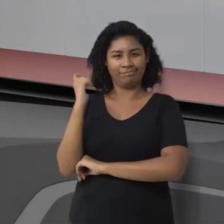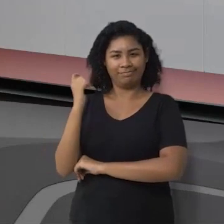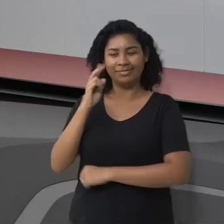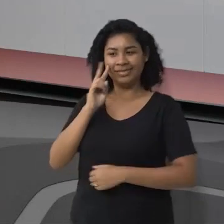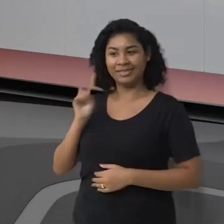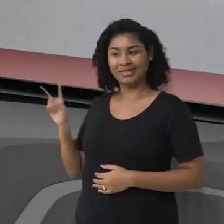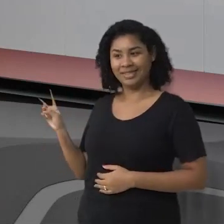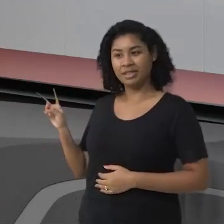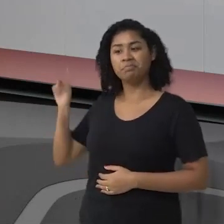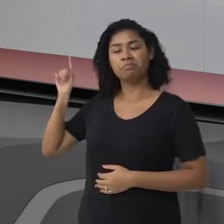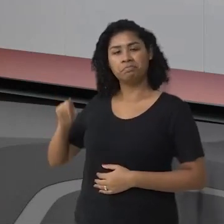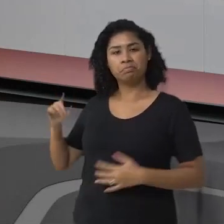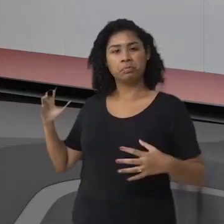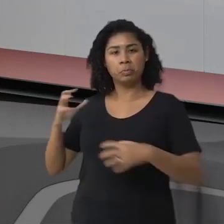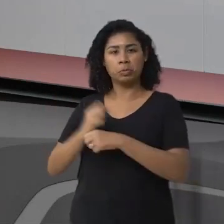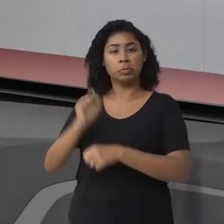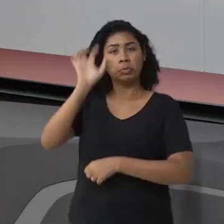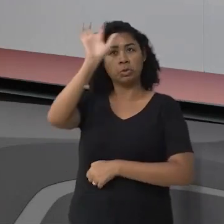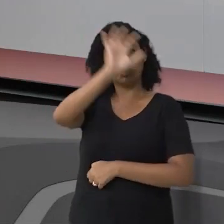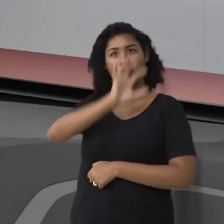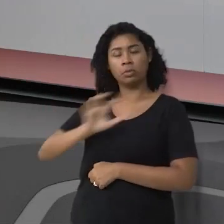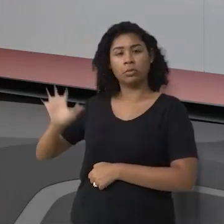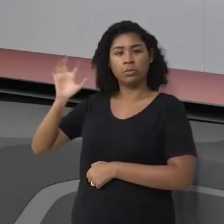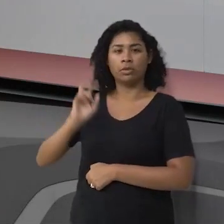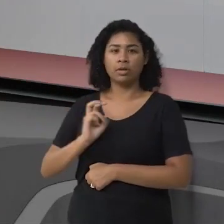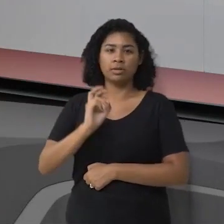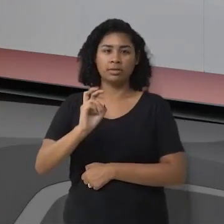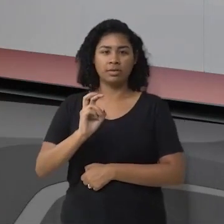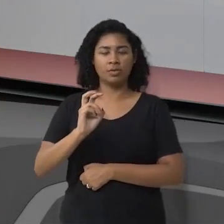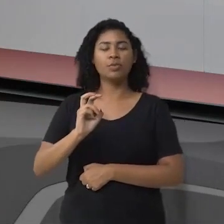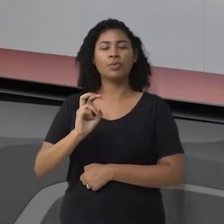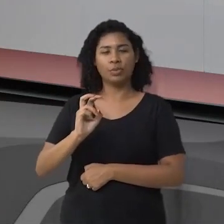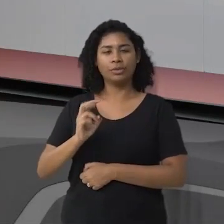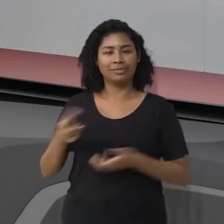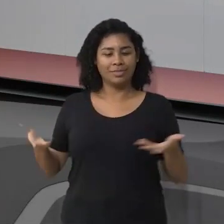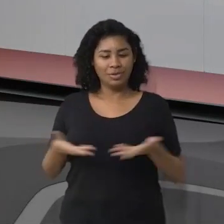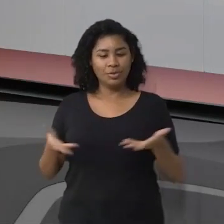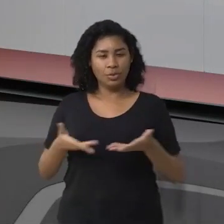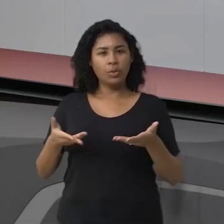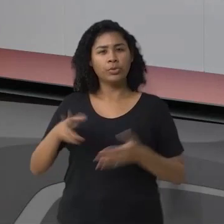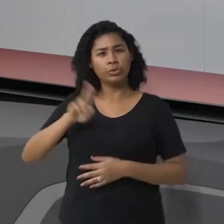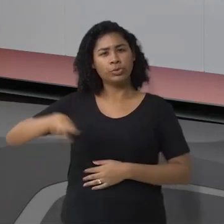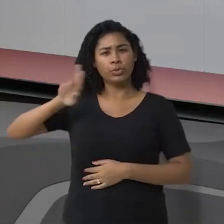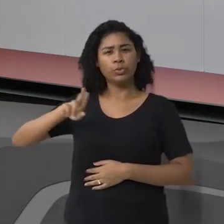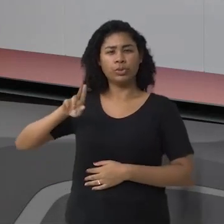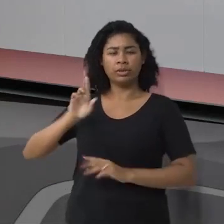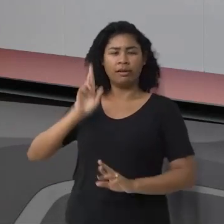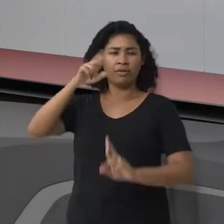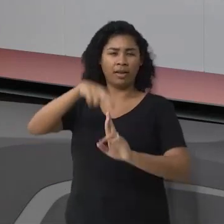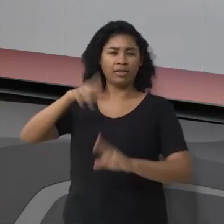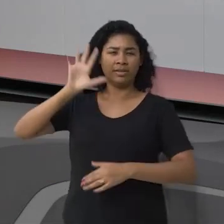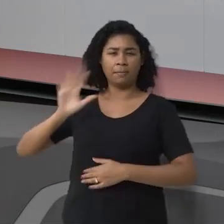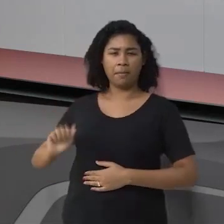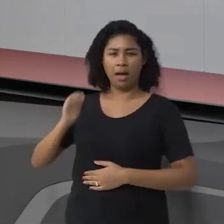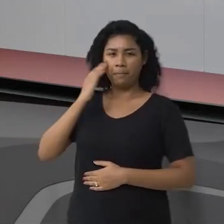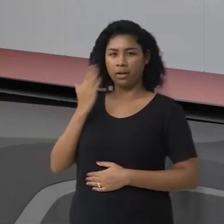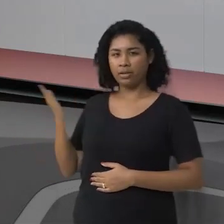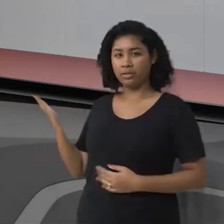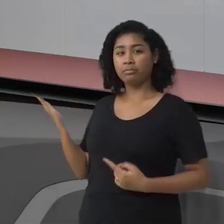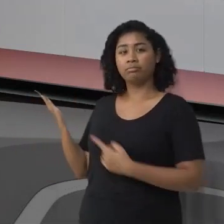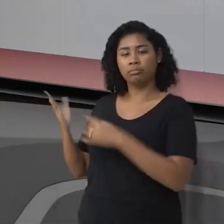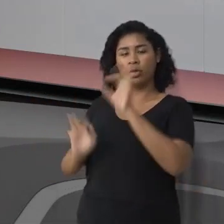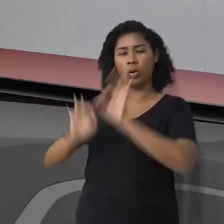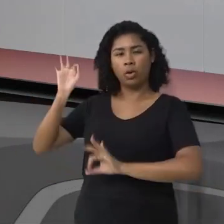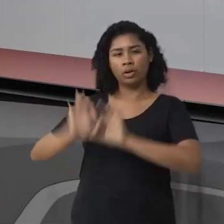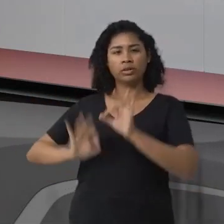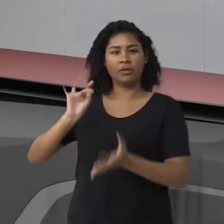formando, assim, essas 5 regiões que atualmente nós utilizamos, que é oficial, que foi feita